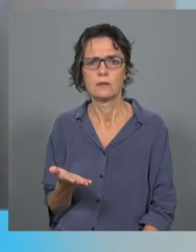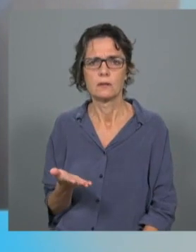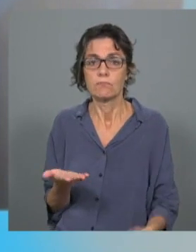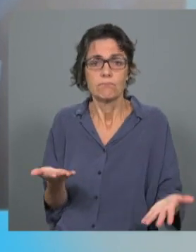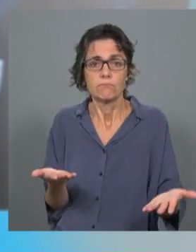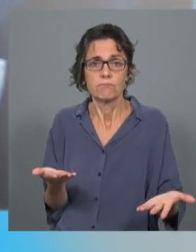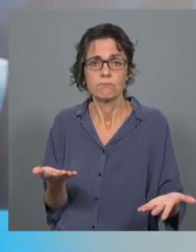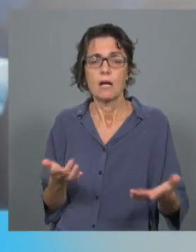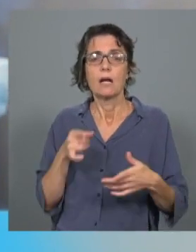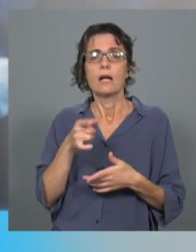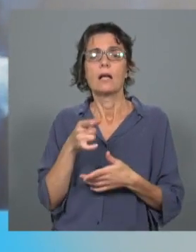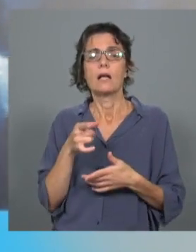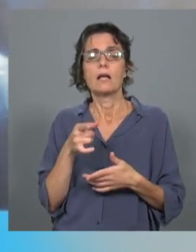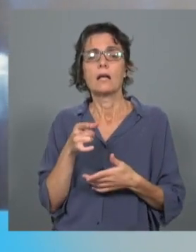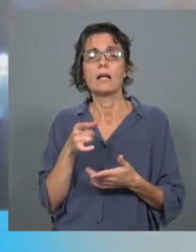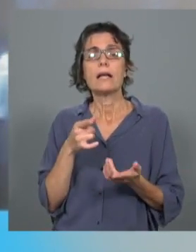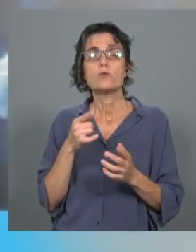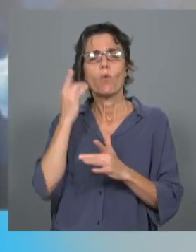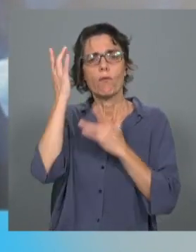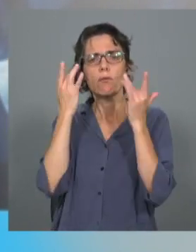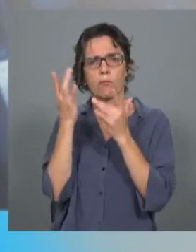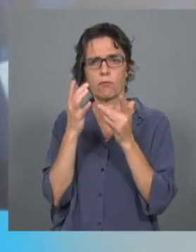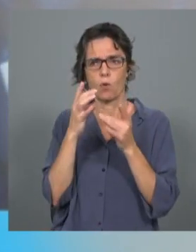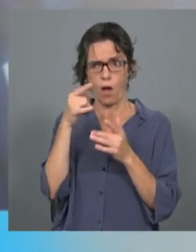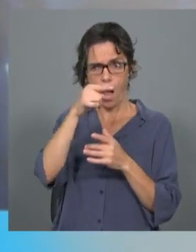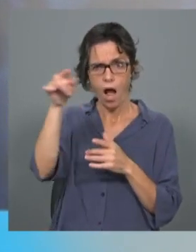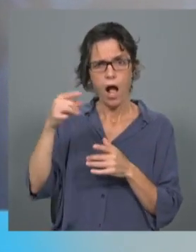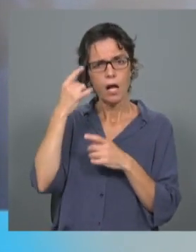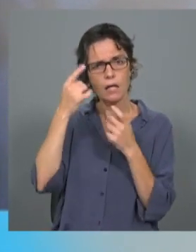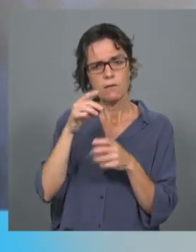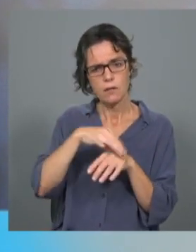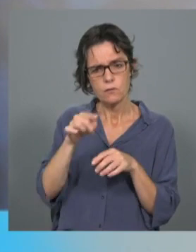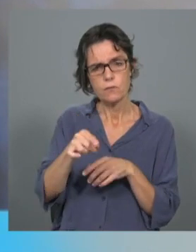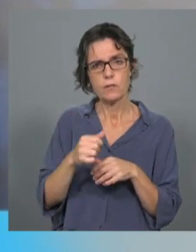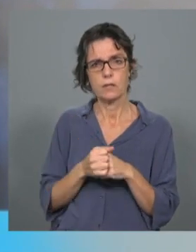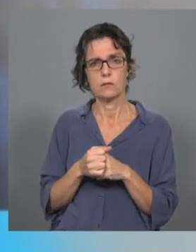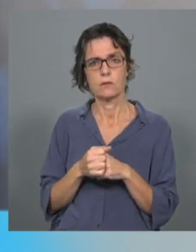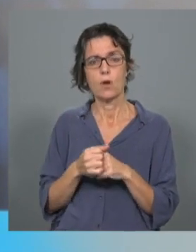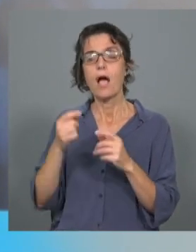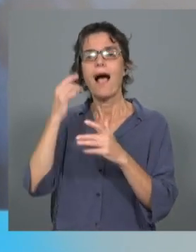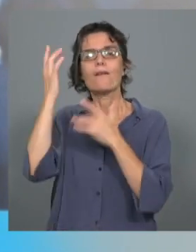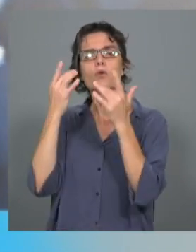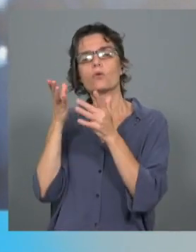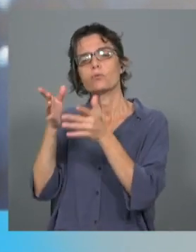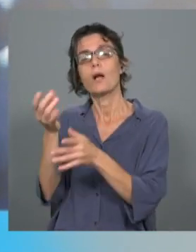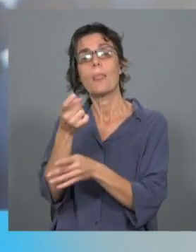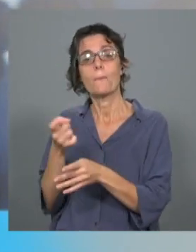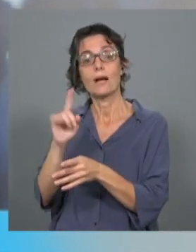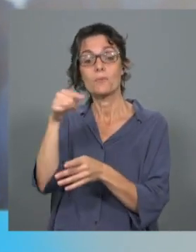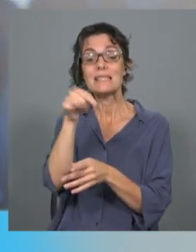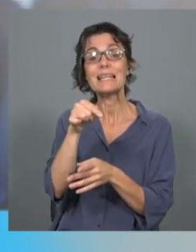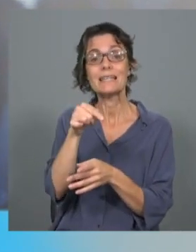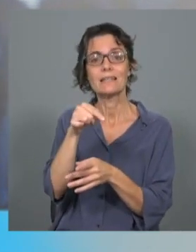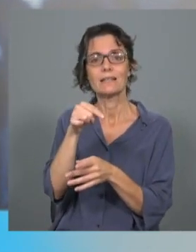alguns teólogos refletem, sobretudo no que diz respeito à paz. Mas aqui podemos aplicá-lo no que diz respeito à fraternidade também. Não é? Portanto, dada